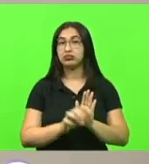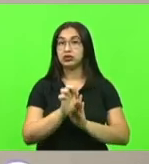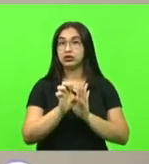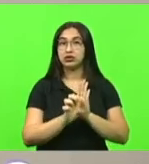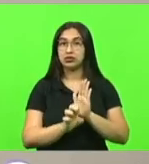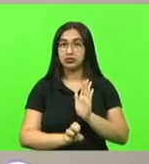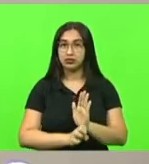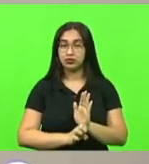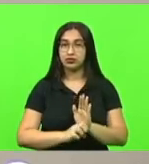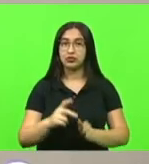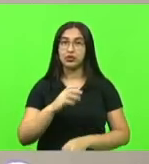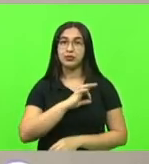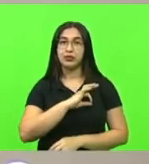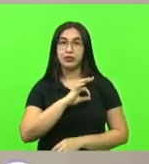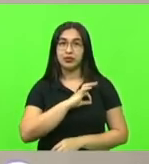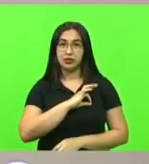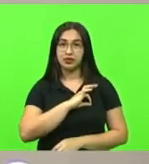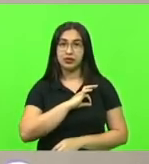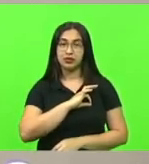estabelece outras providências.